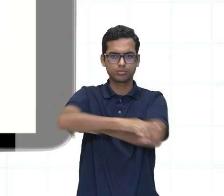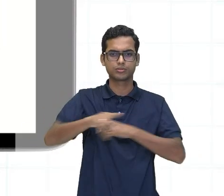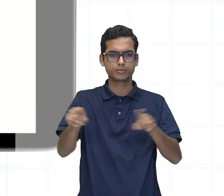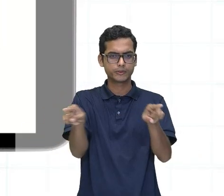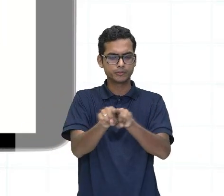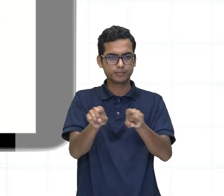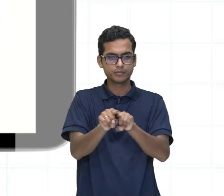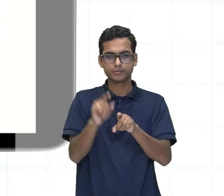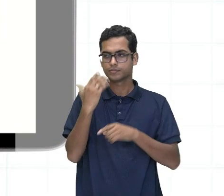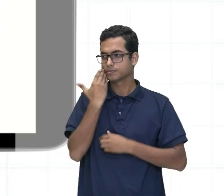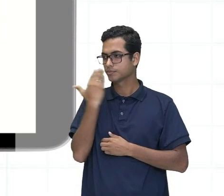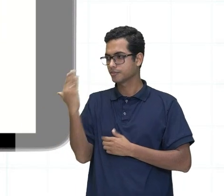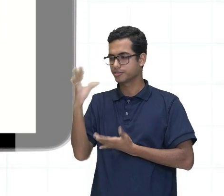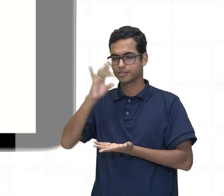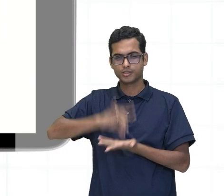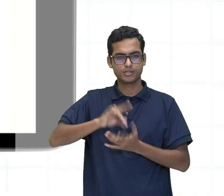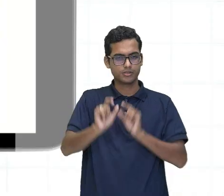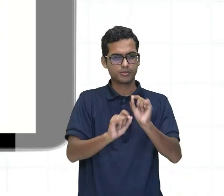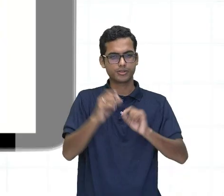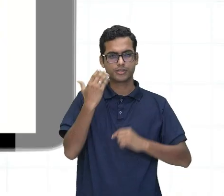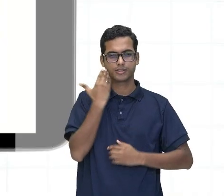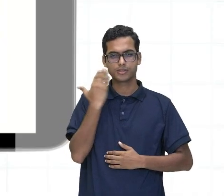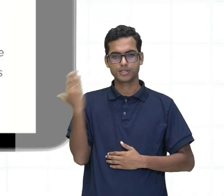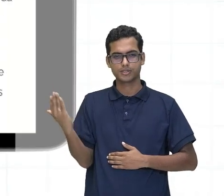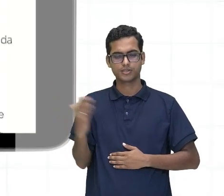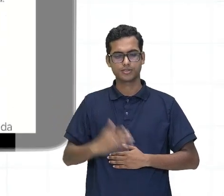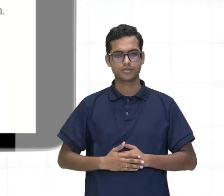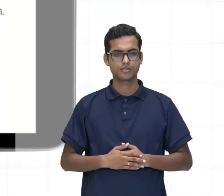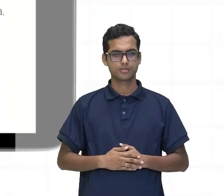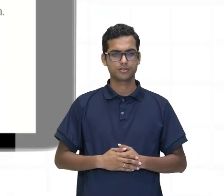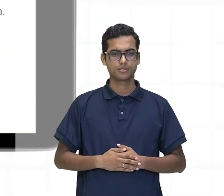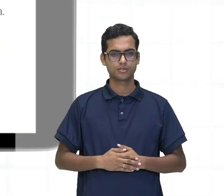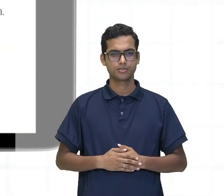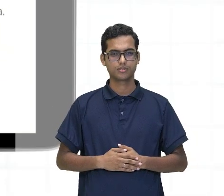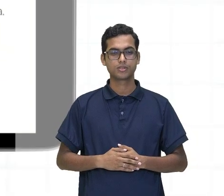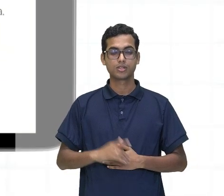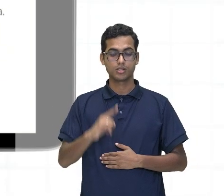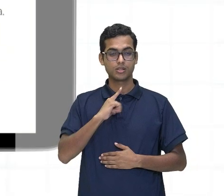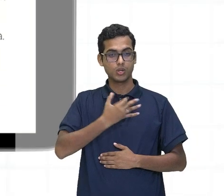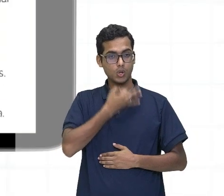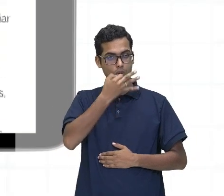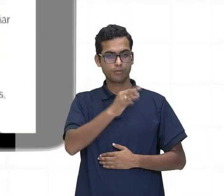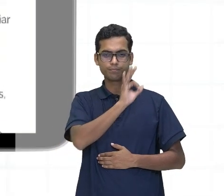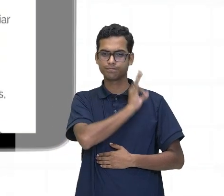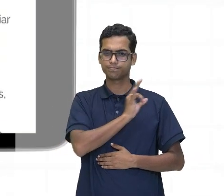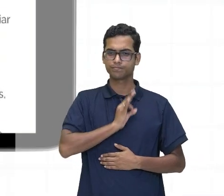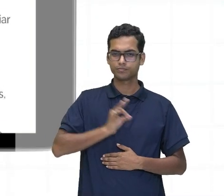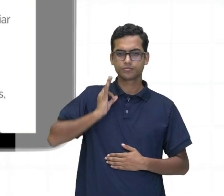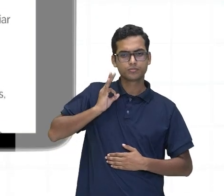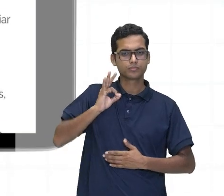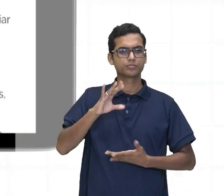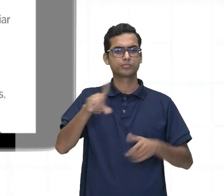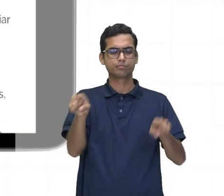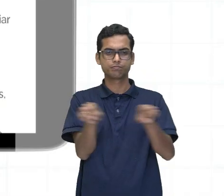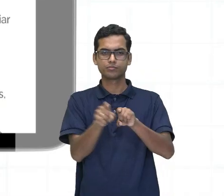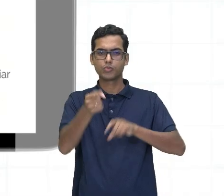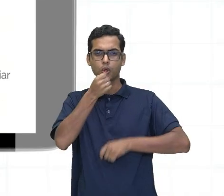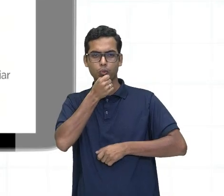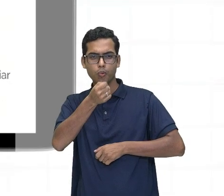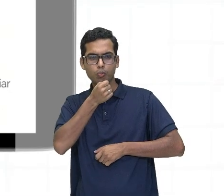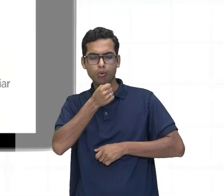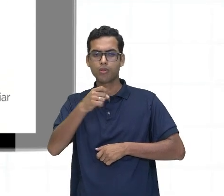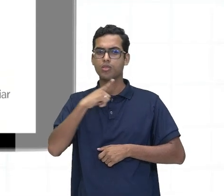opinativo, que traz falas, no caso dos personagens, né, da Marina Silva, ali, que foram entrevistadas.